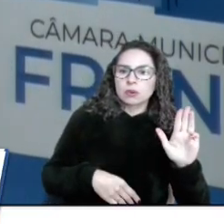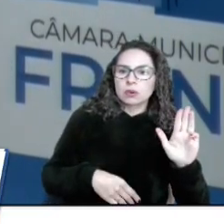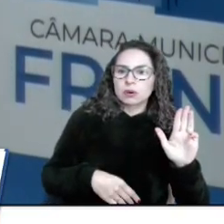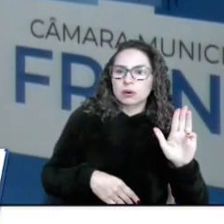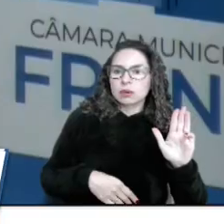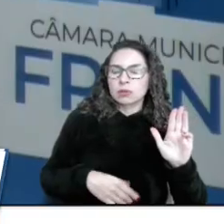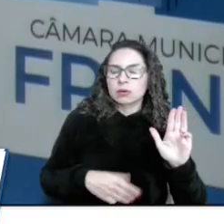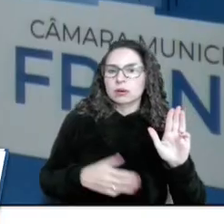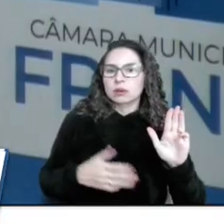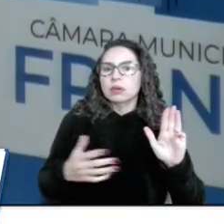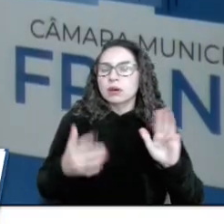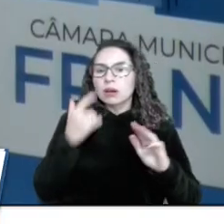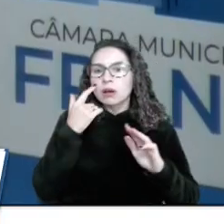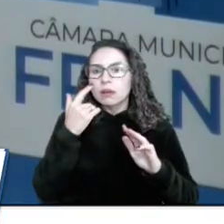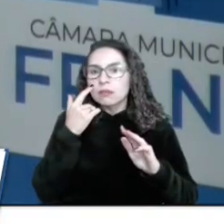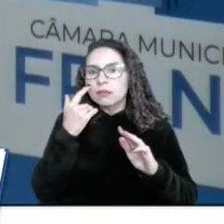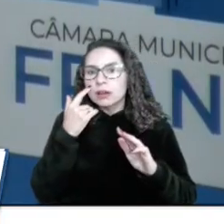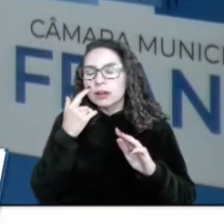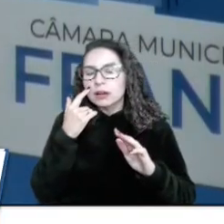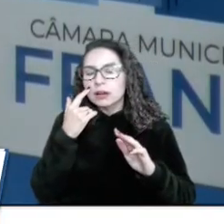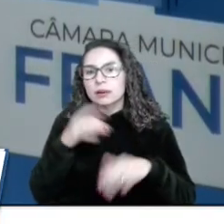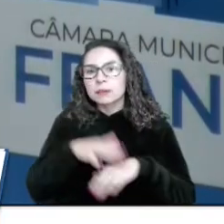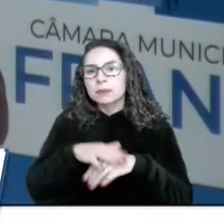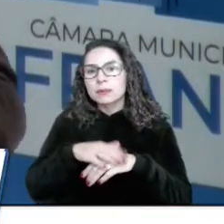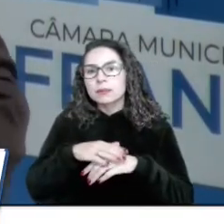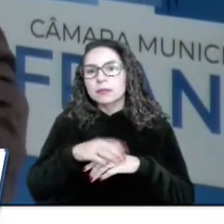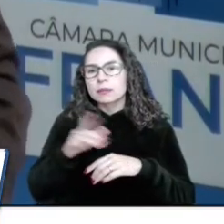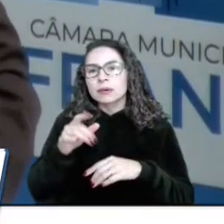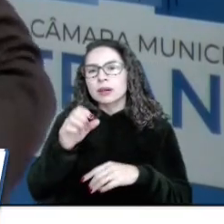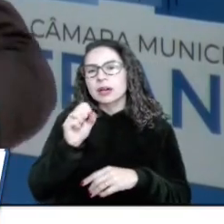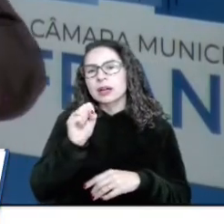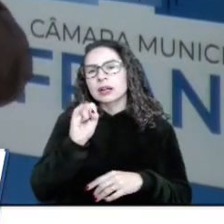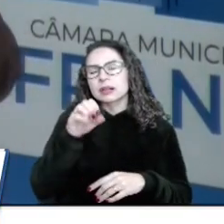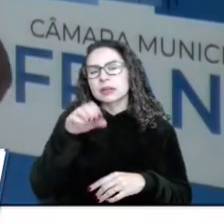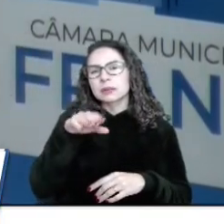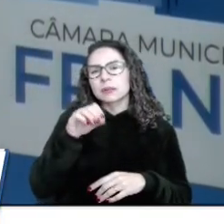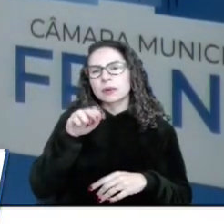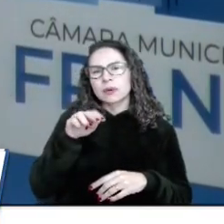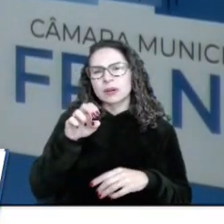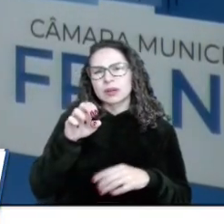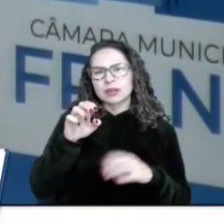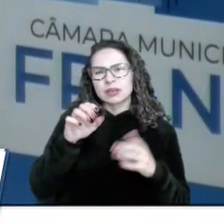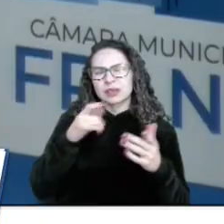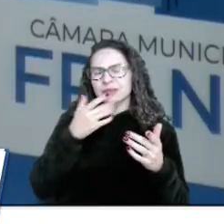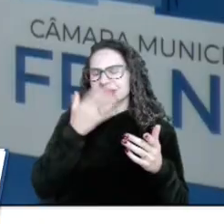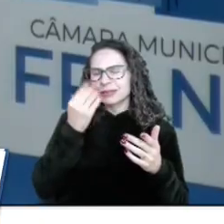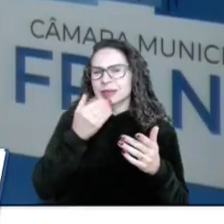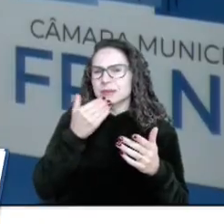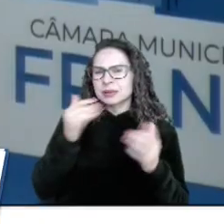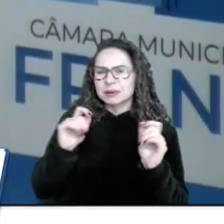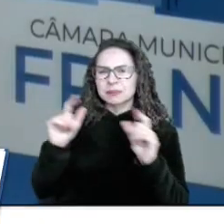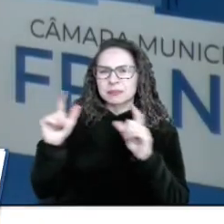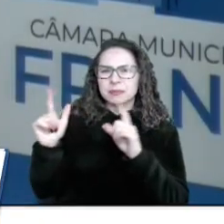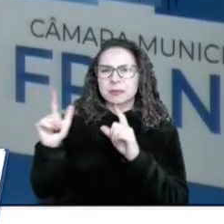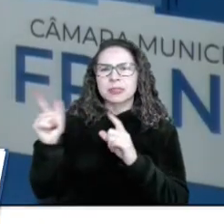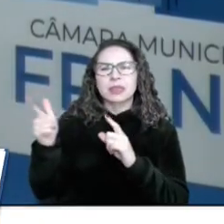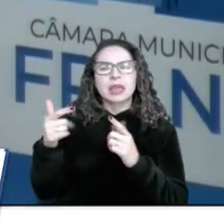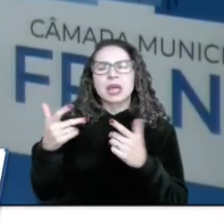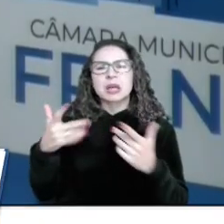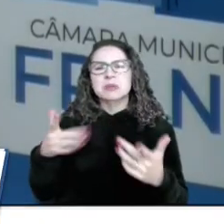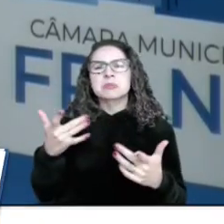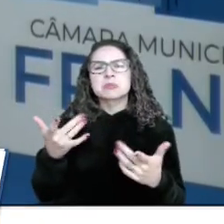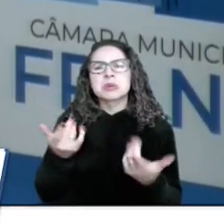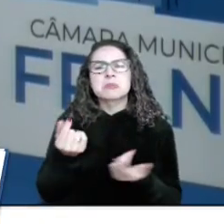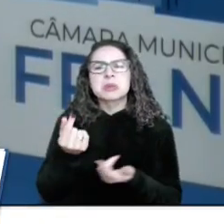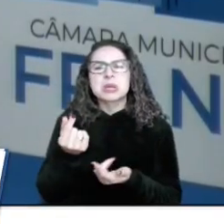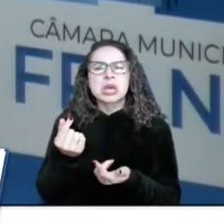Pega a fala da Simone Tebet, que até está aqui, eu esqueci de pedir para colocar no telão, que ela não tinha preço, que podia ir